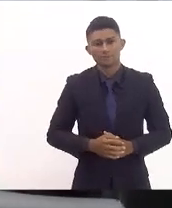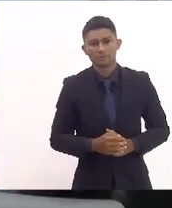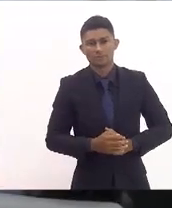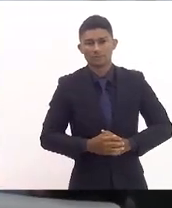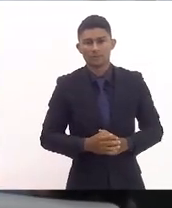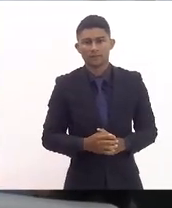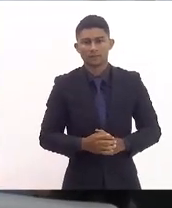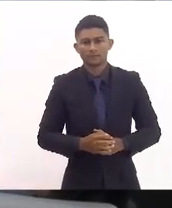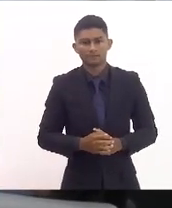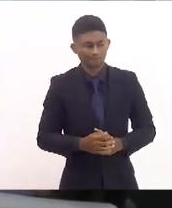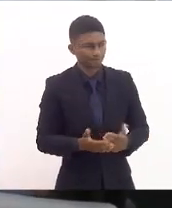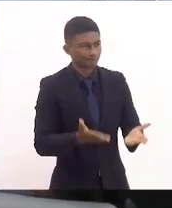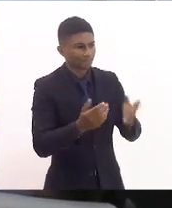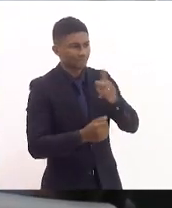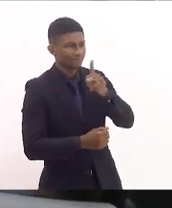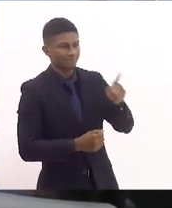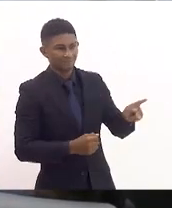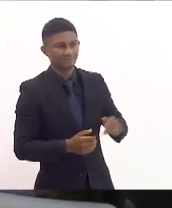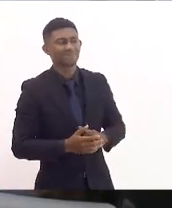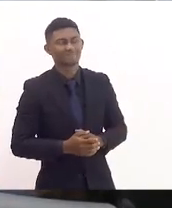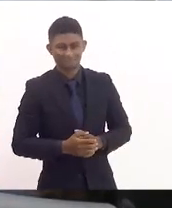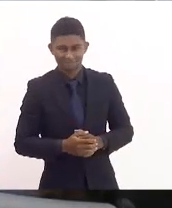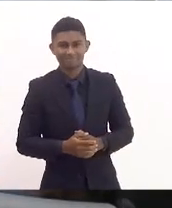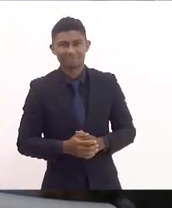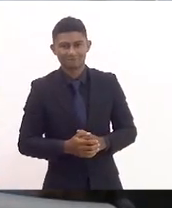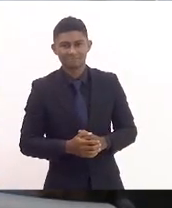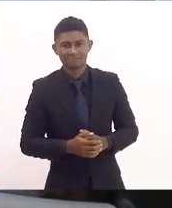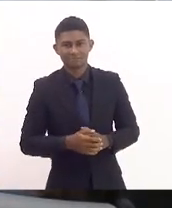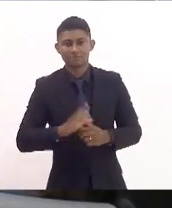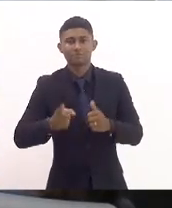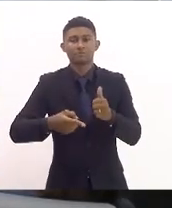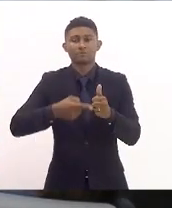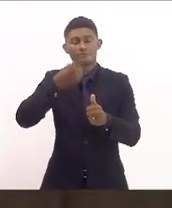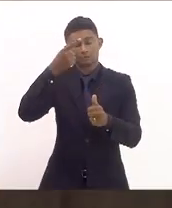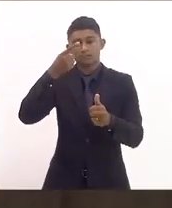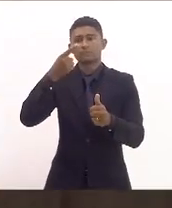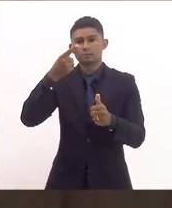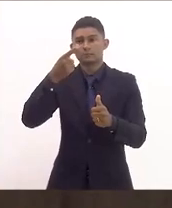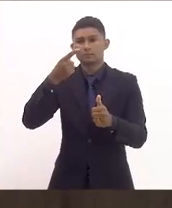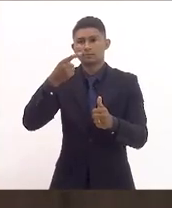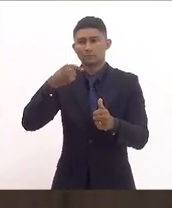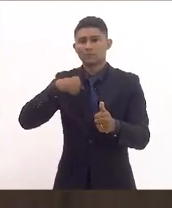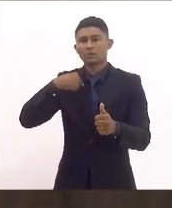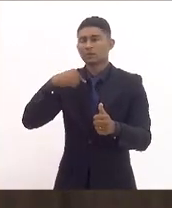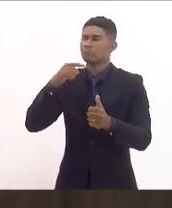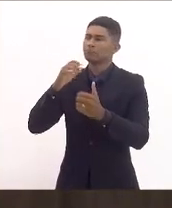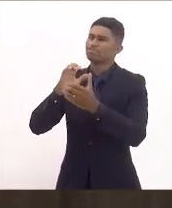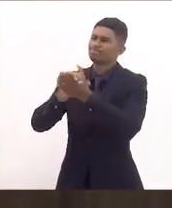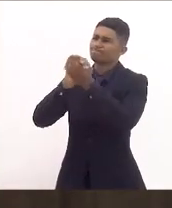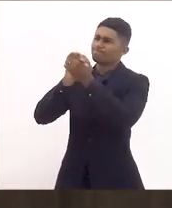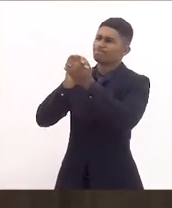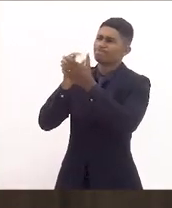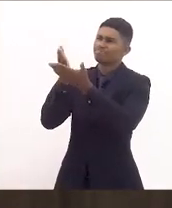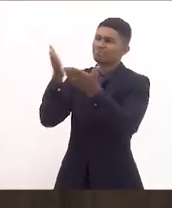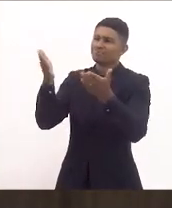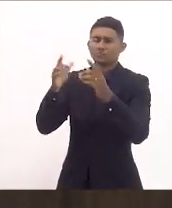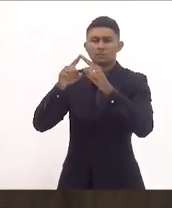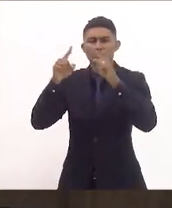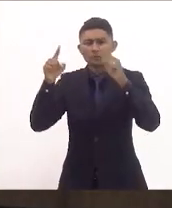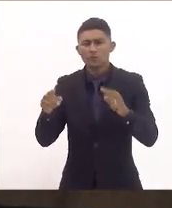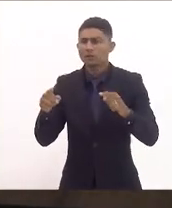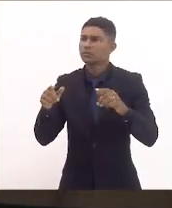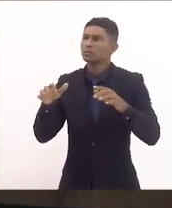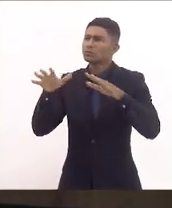o senhor presidente eu quero meu lugar saudar a presença de todos os servidores